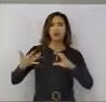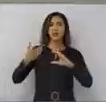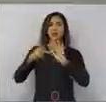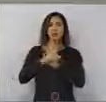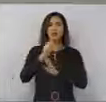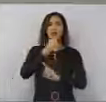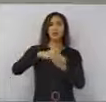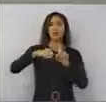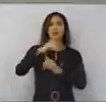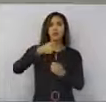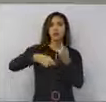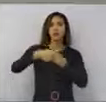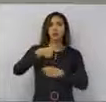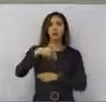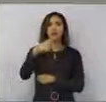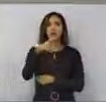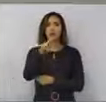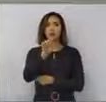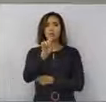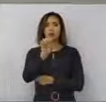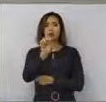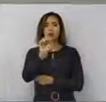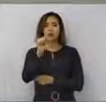do Prodesan.